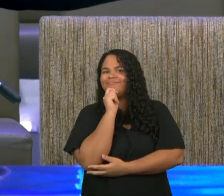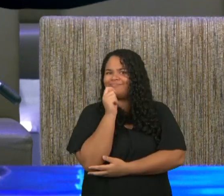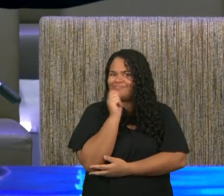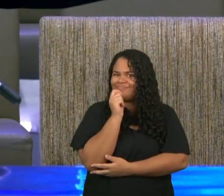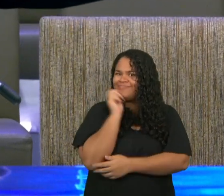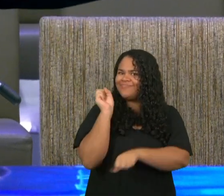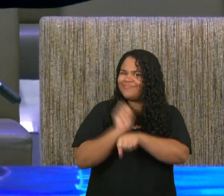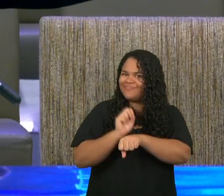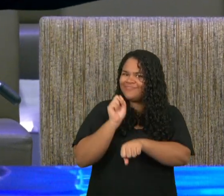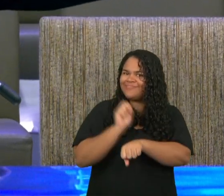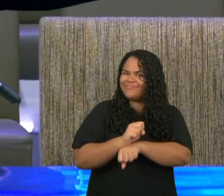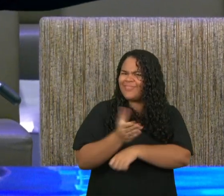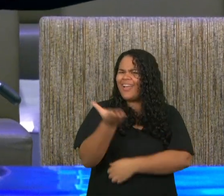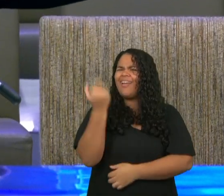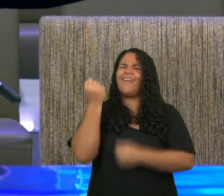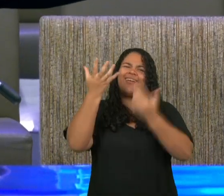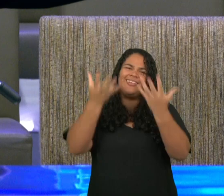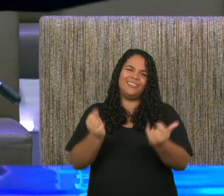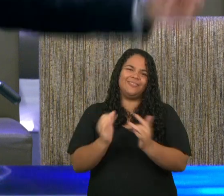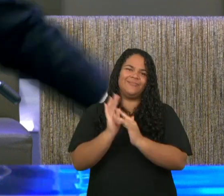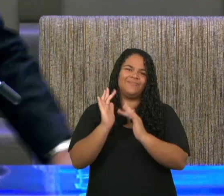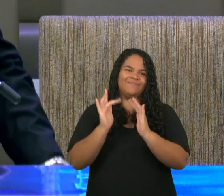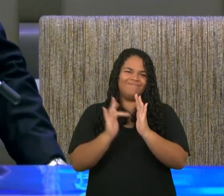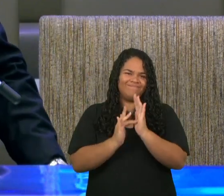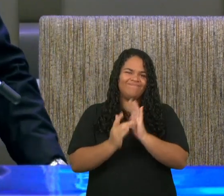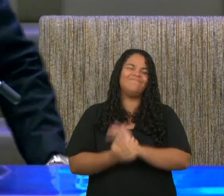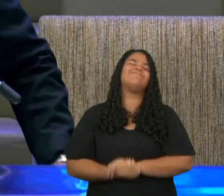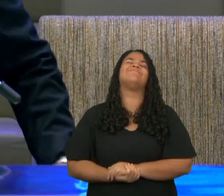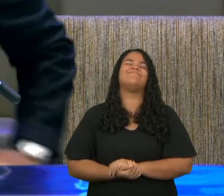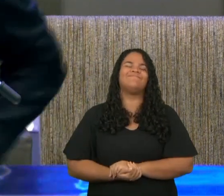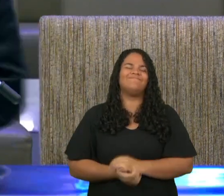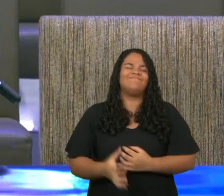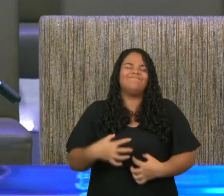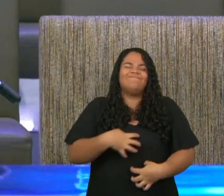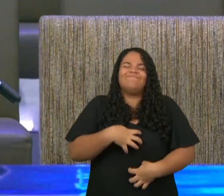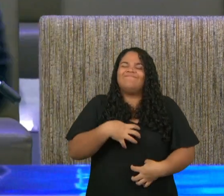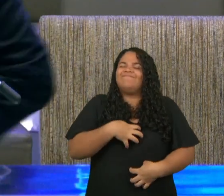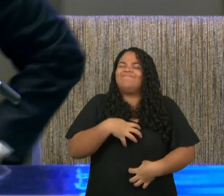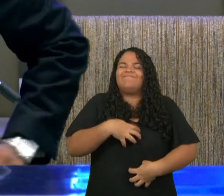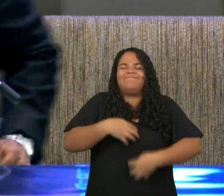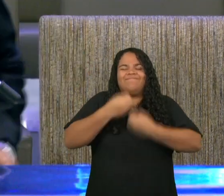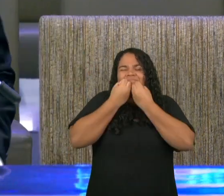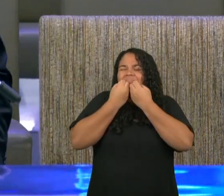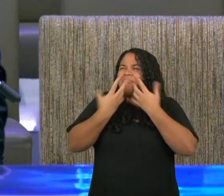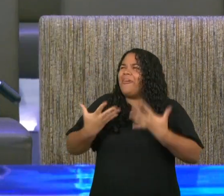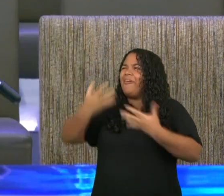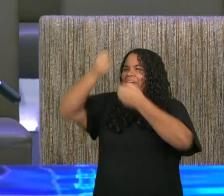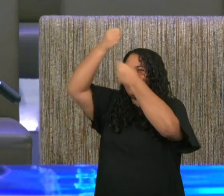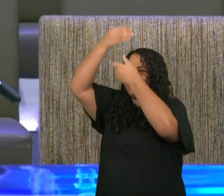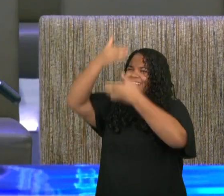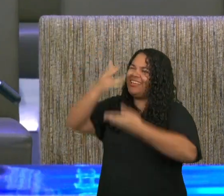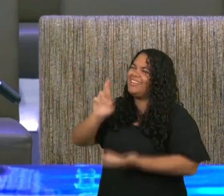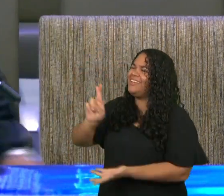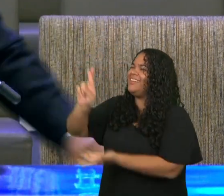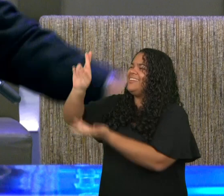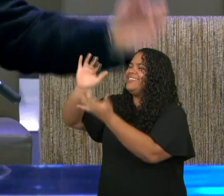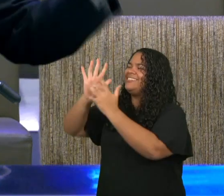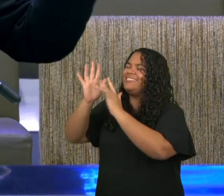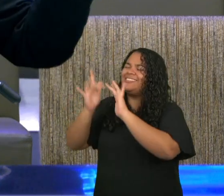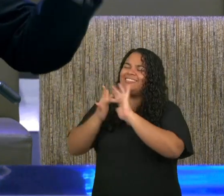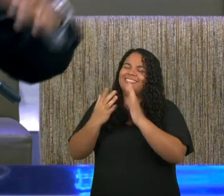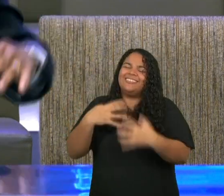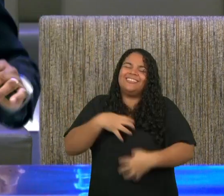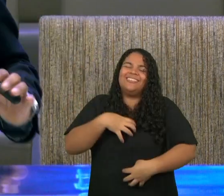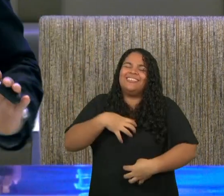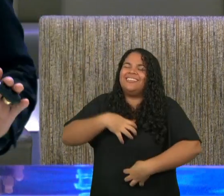mais alguém para Jesus? Oh, como é bom estar na presença do nosso Deus. Graças a